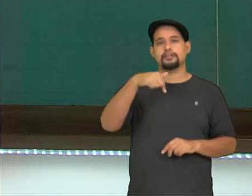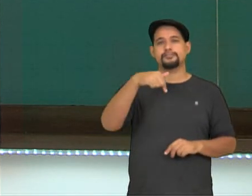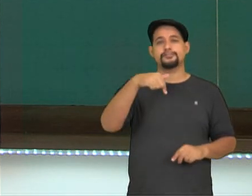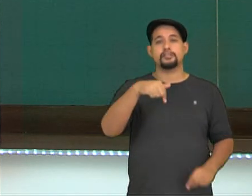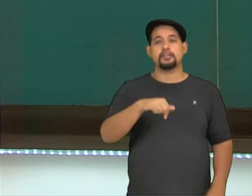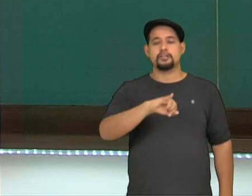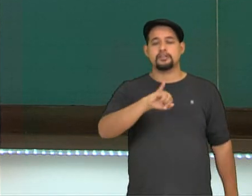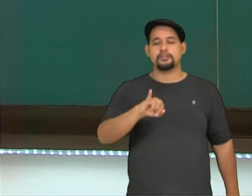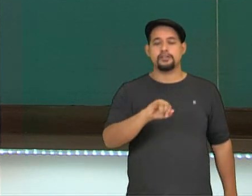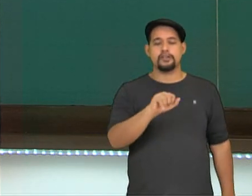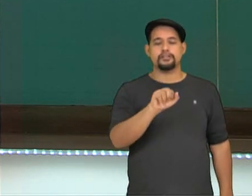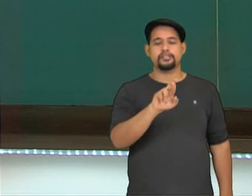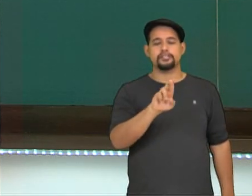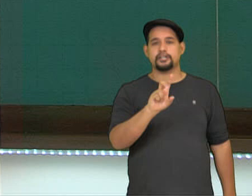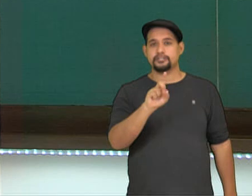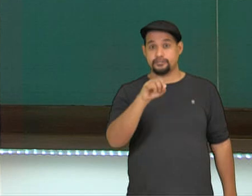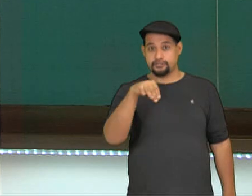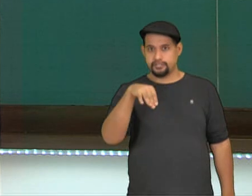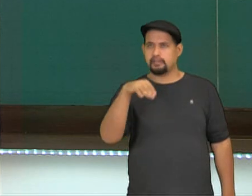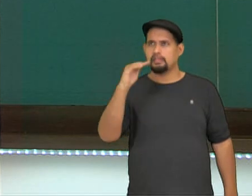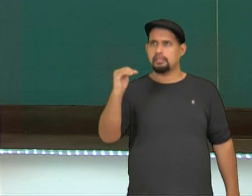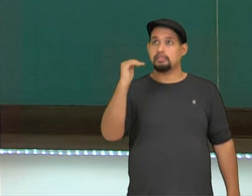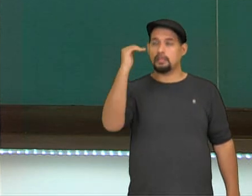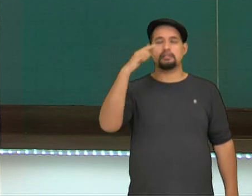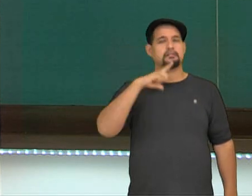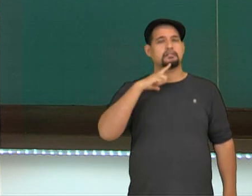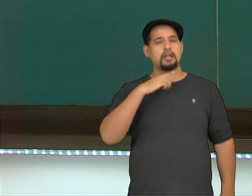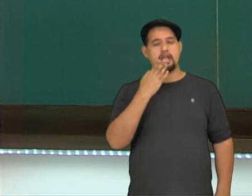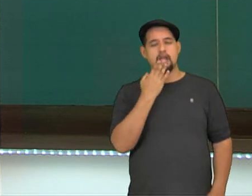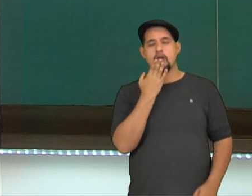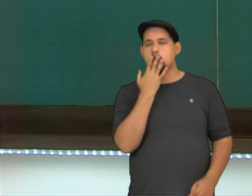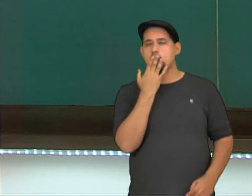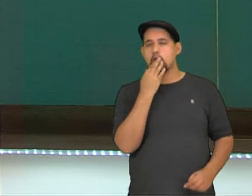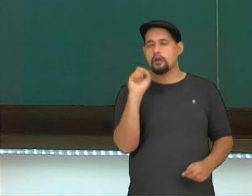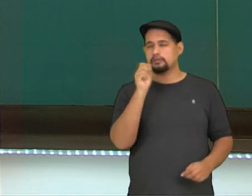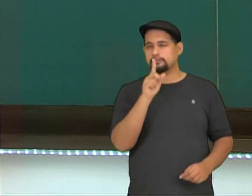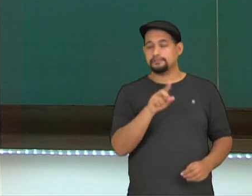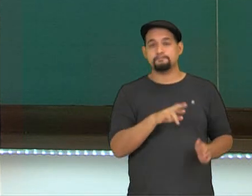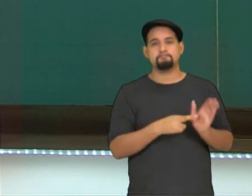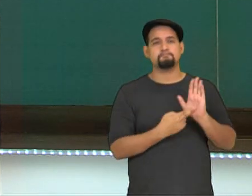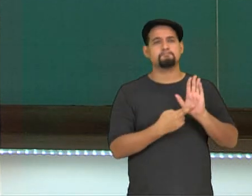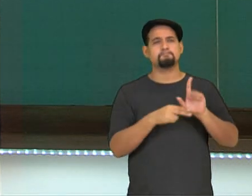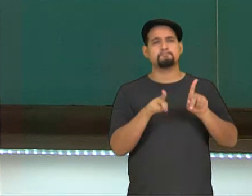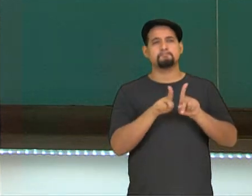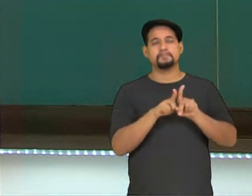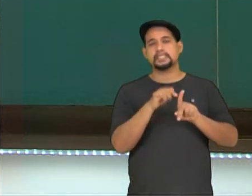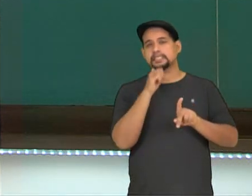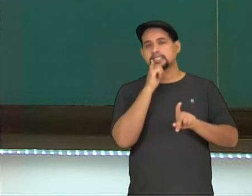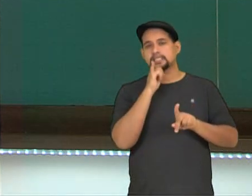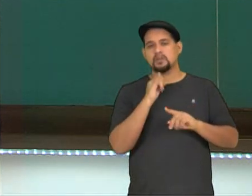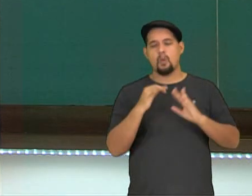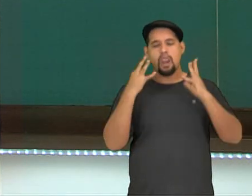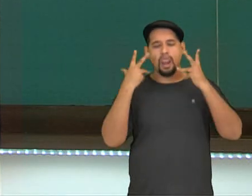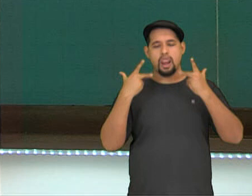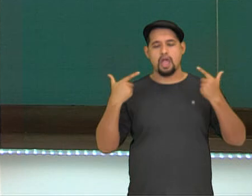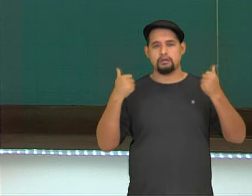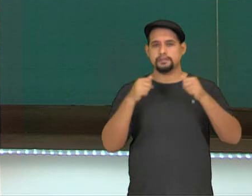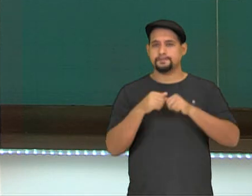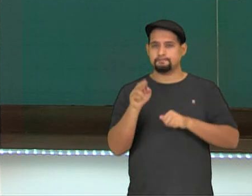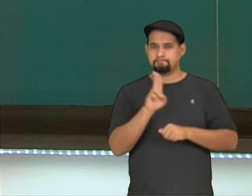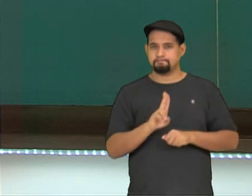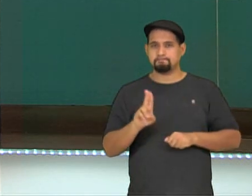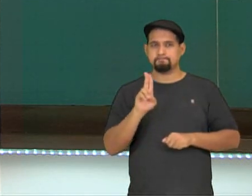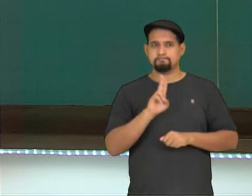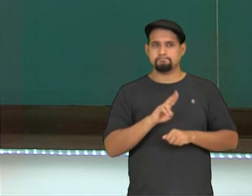tinha várias decorações que eram baseadas no azul. Então nós vemos aqui a figura do leão, que ele é muito valorizado da Idade Antiga como